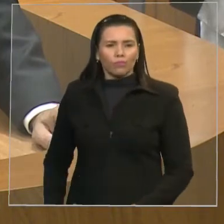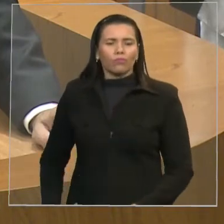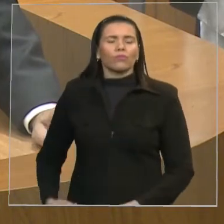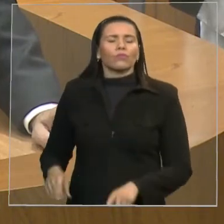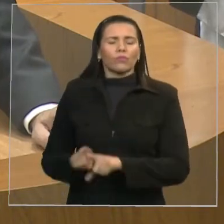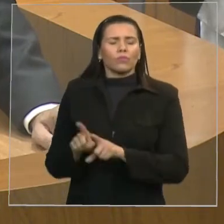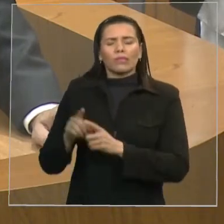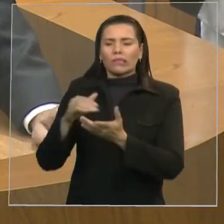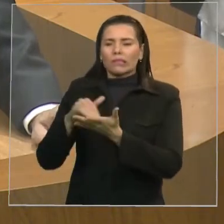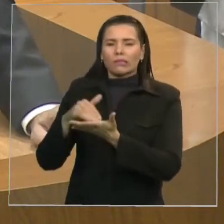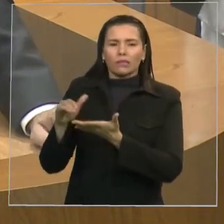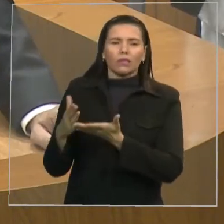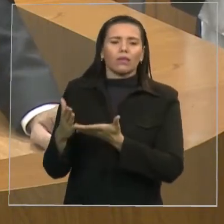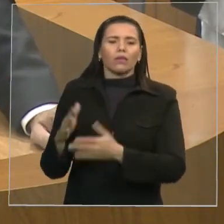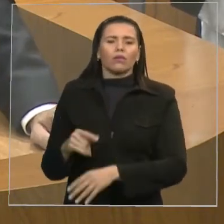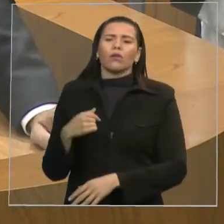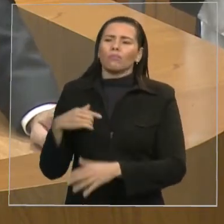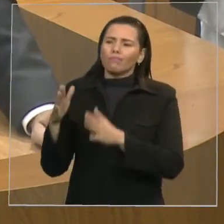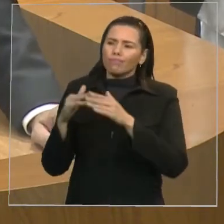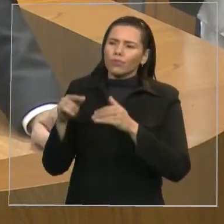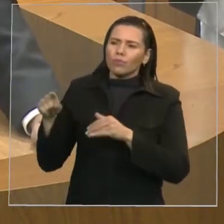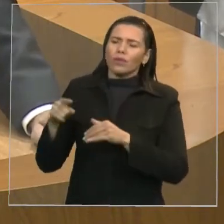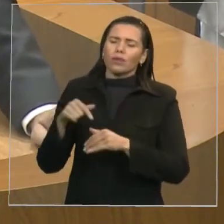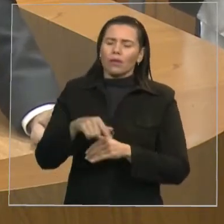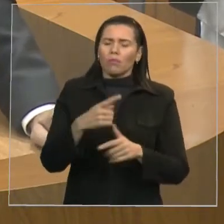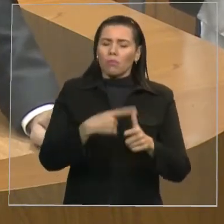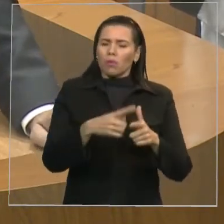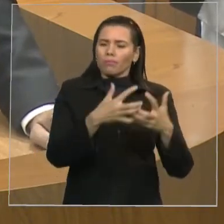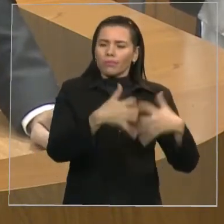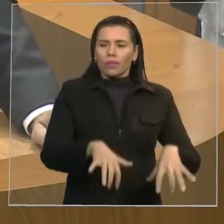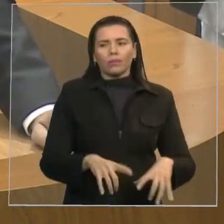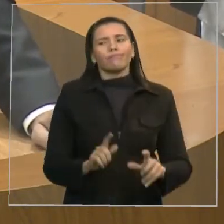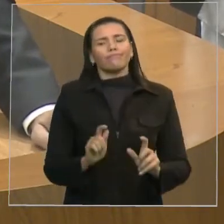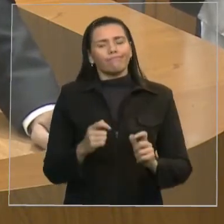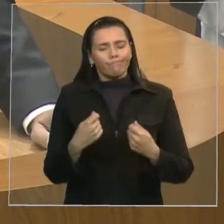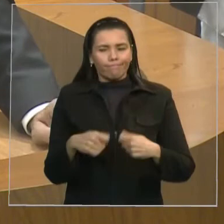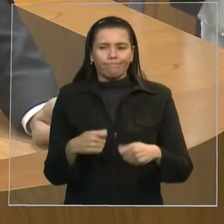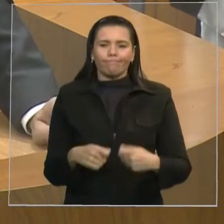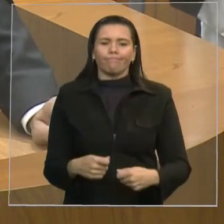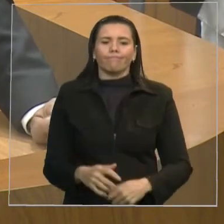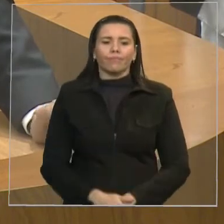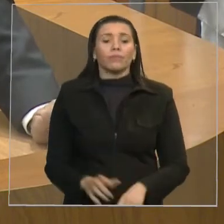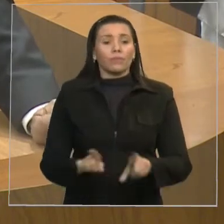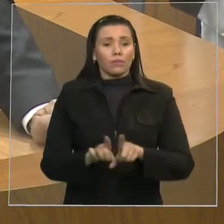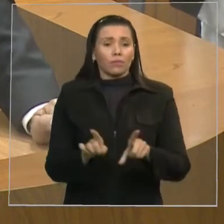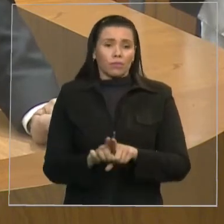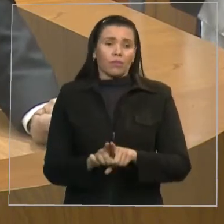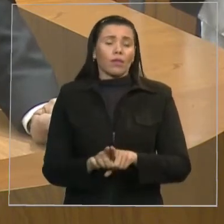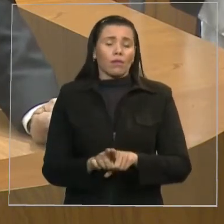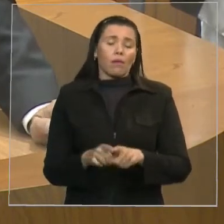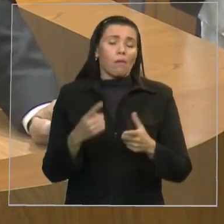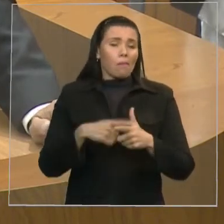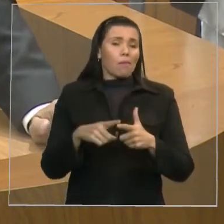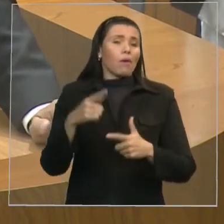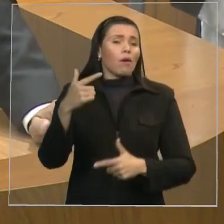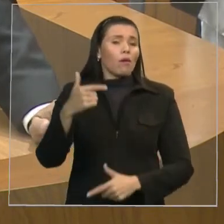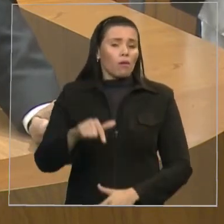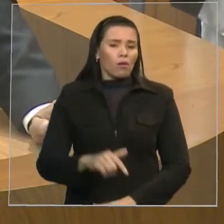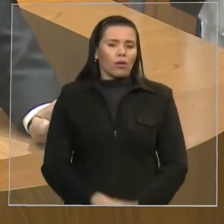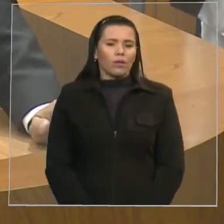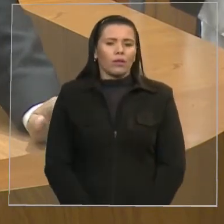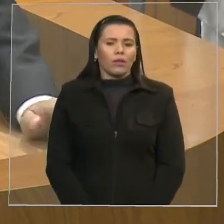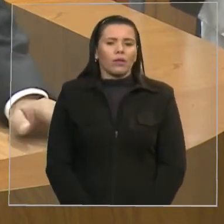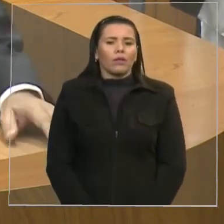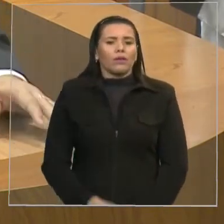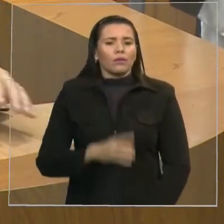tempo, resolvido tais problemas. Outro é essa questão, também irei relatar ao deputado Hildo